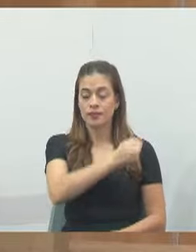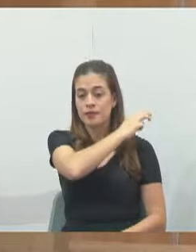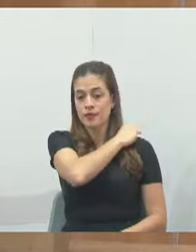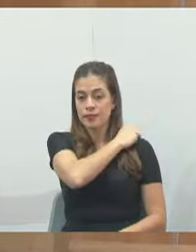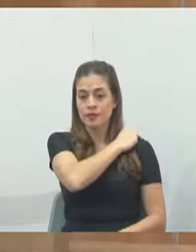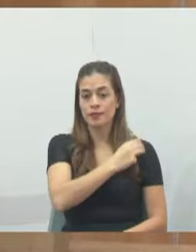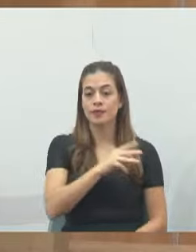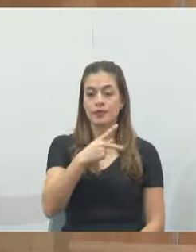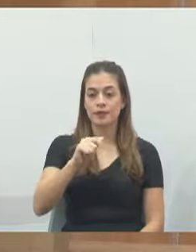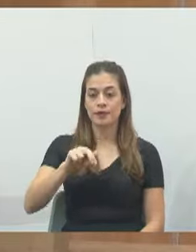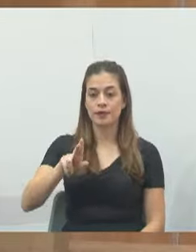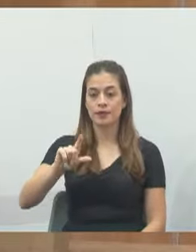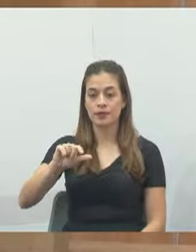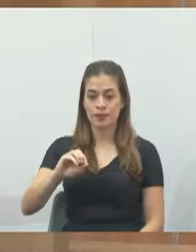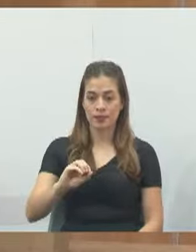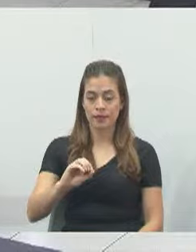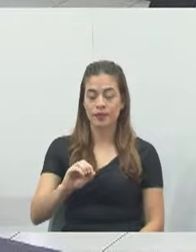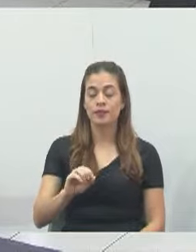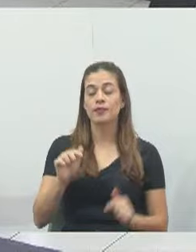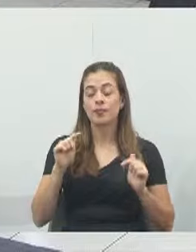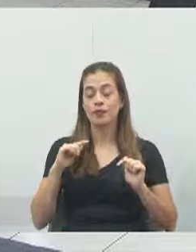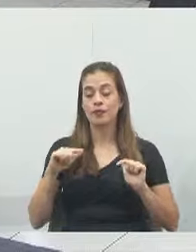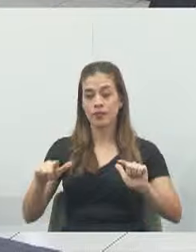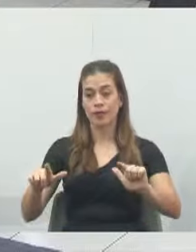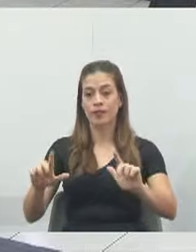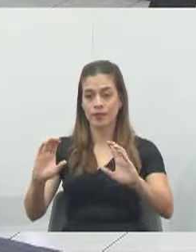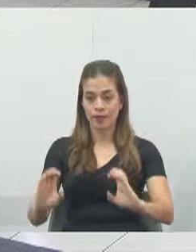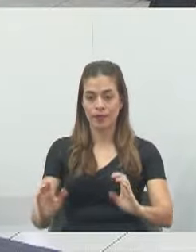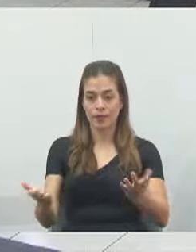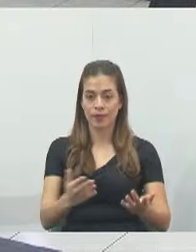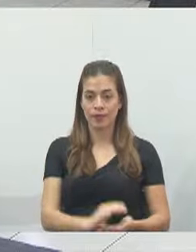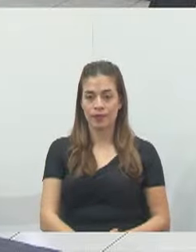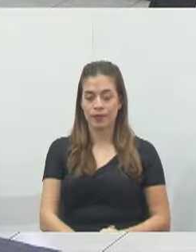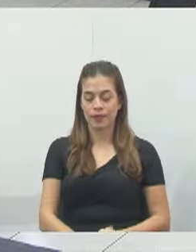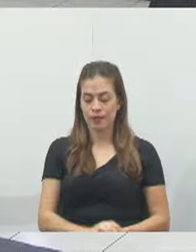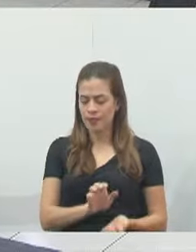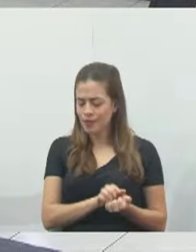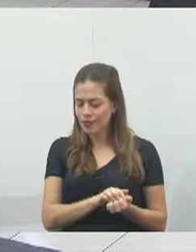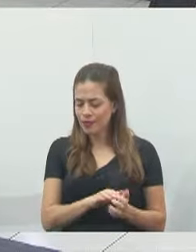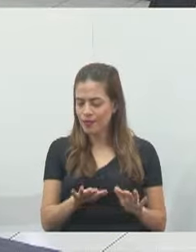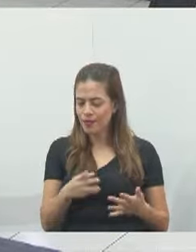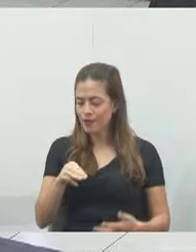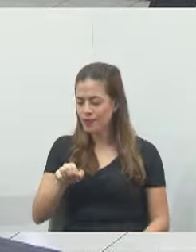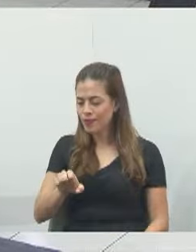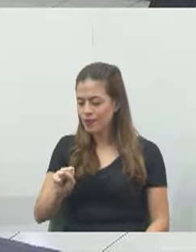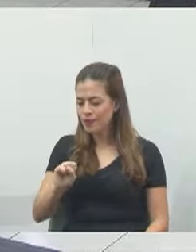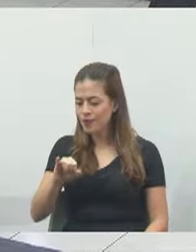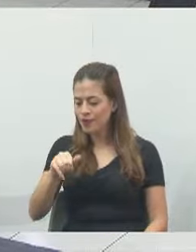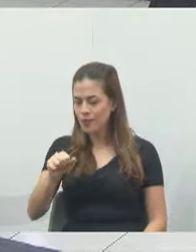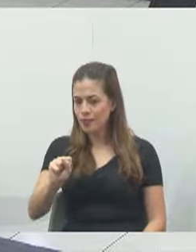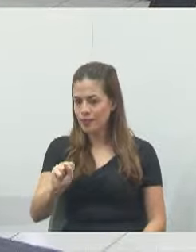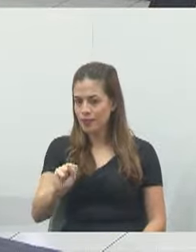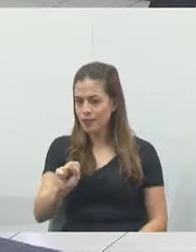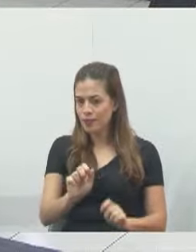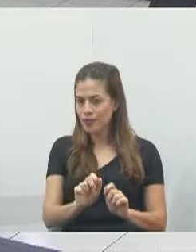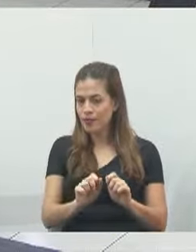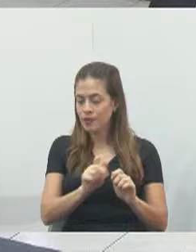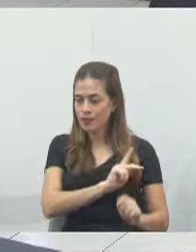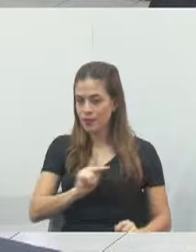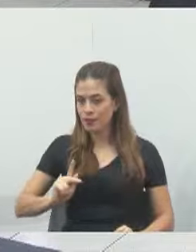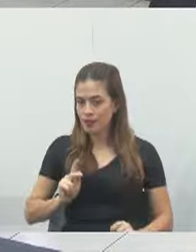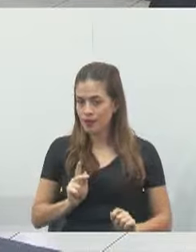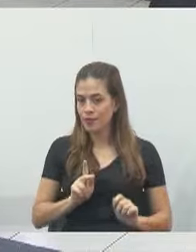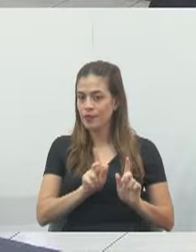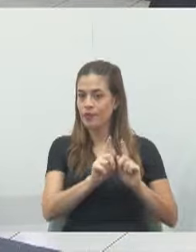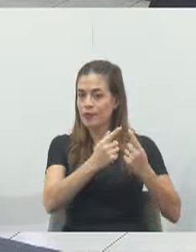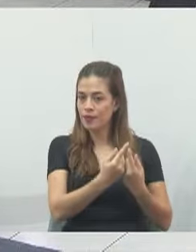Henrique Domingues, nosso cidadão jacareiense, Messias Rodrigues da Silva, presidente do Grêmio Recreativo Escola de Samba